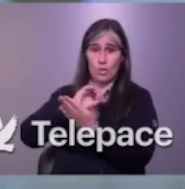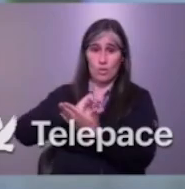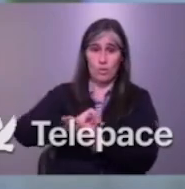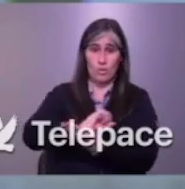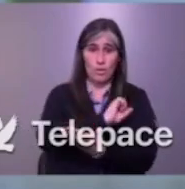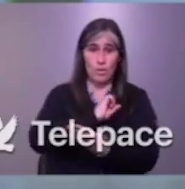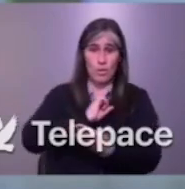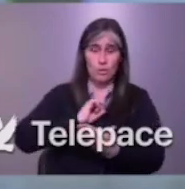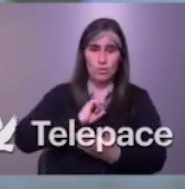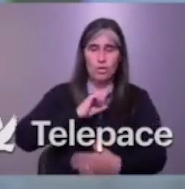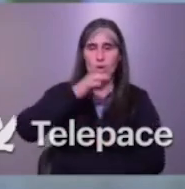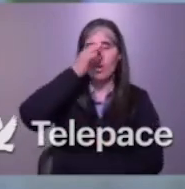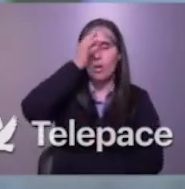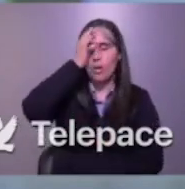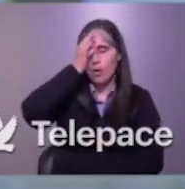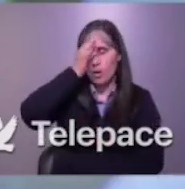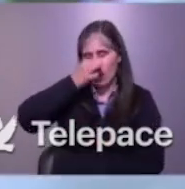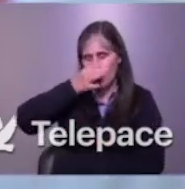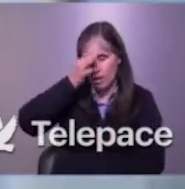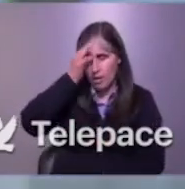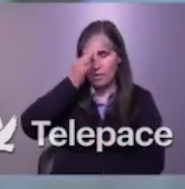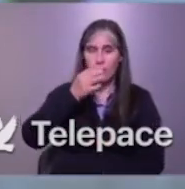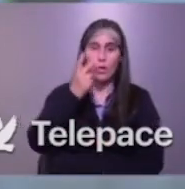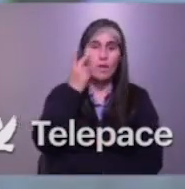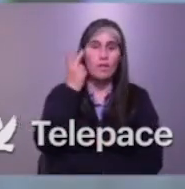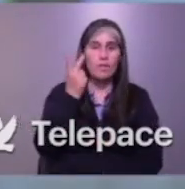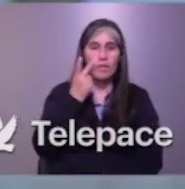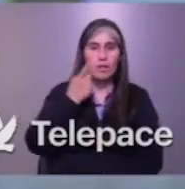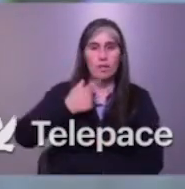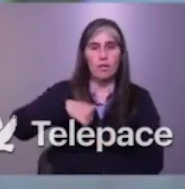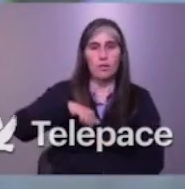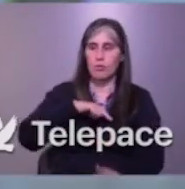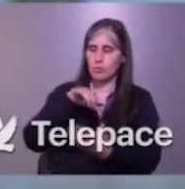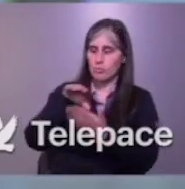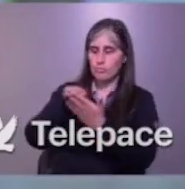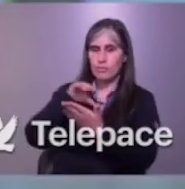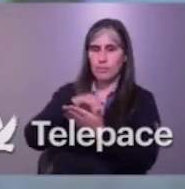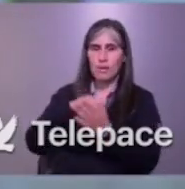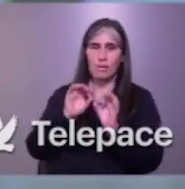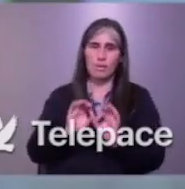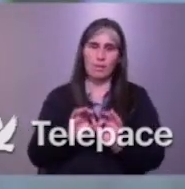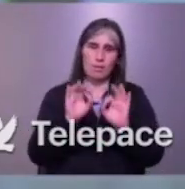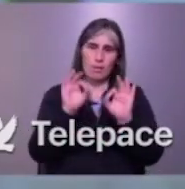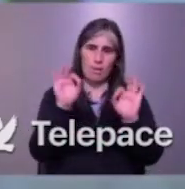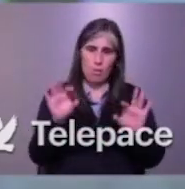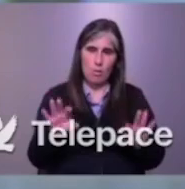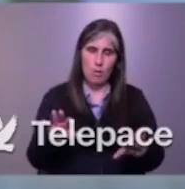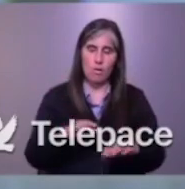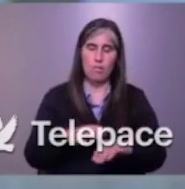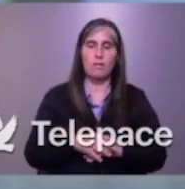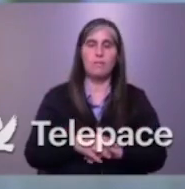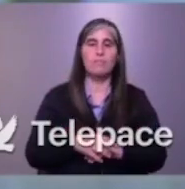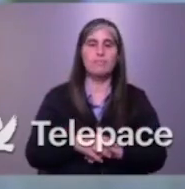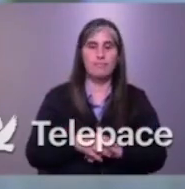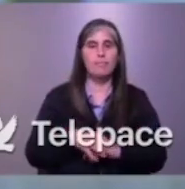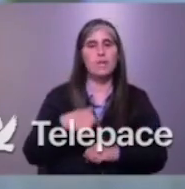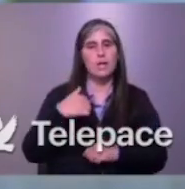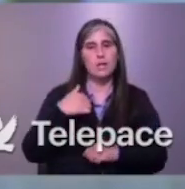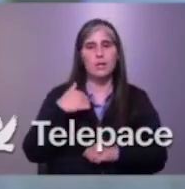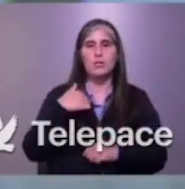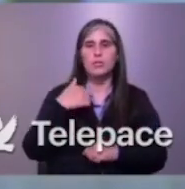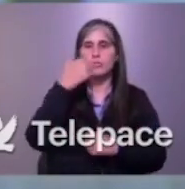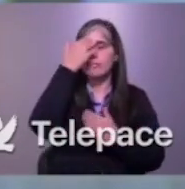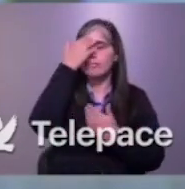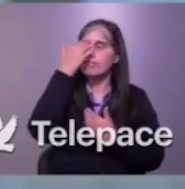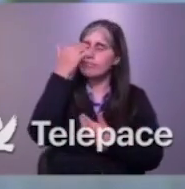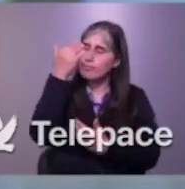honrá-la. E ora riprende di nuovo il canto dopo il momento di meditazione,